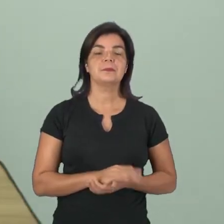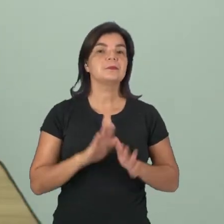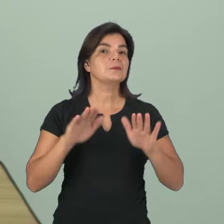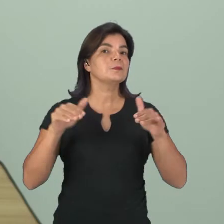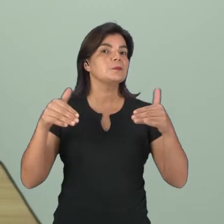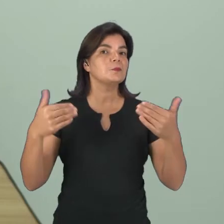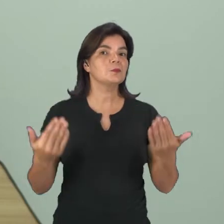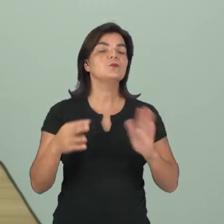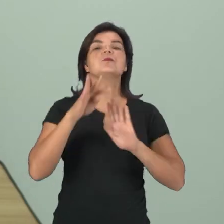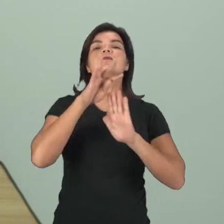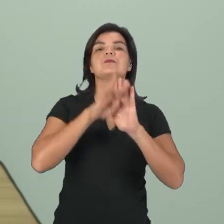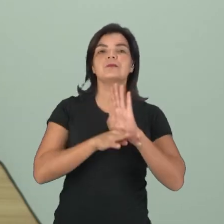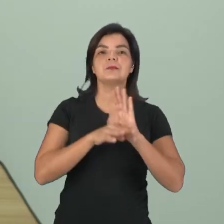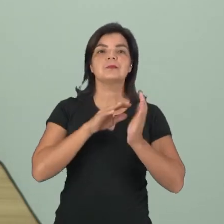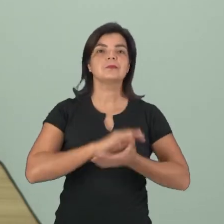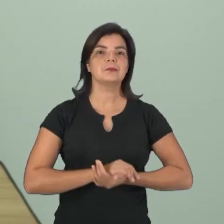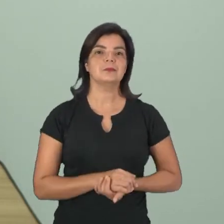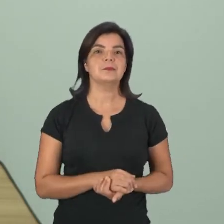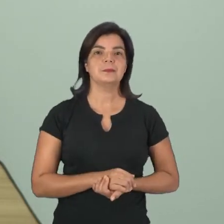Qual é o texto?